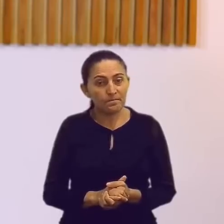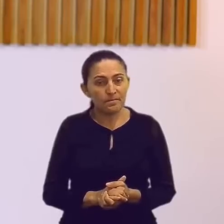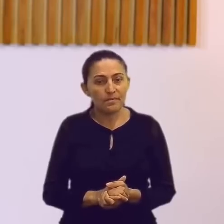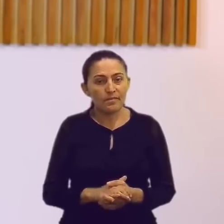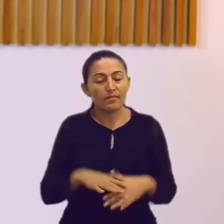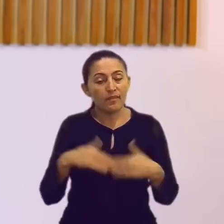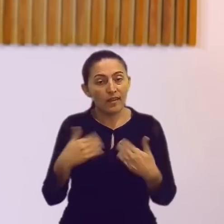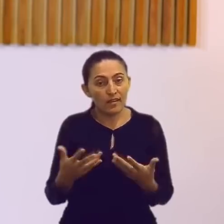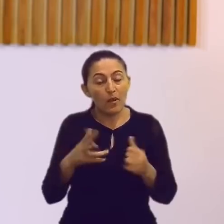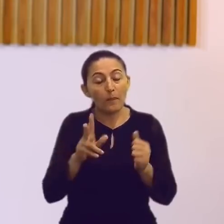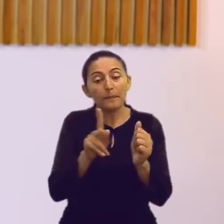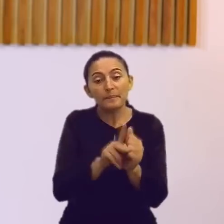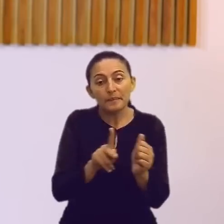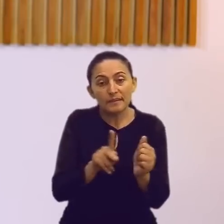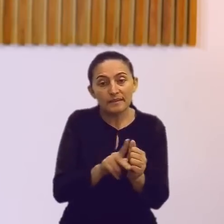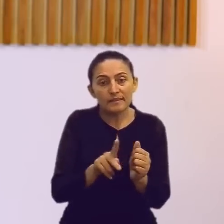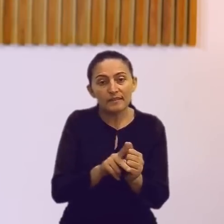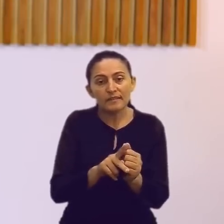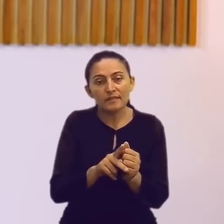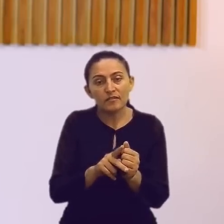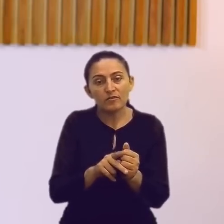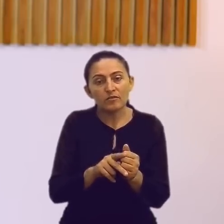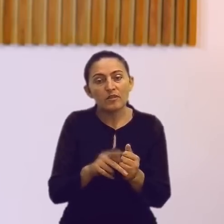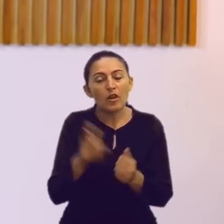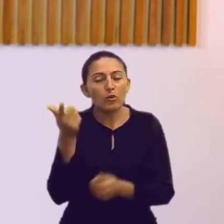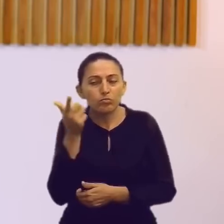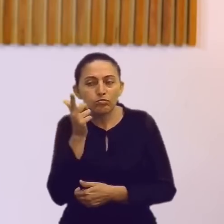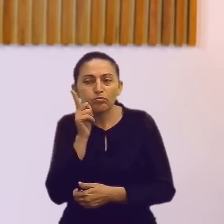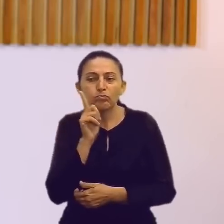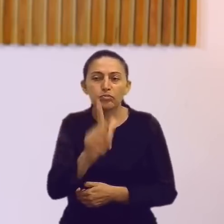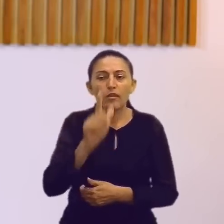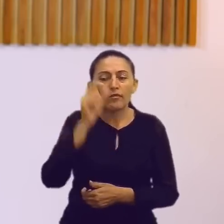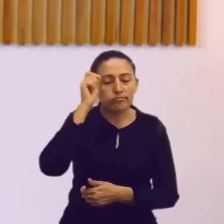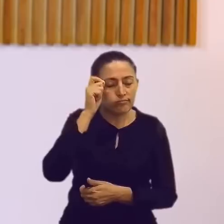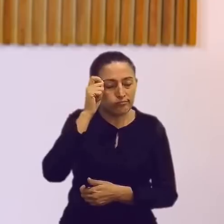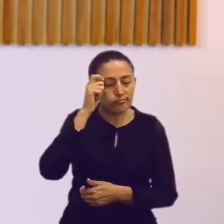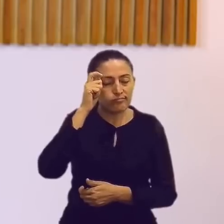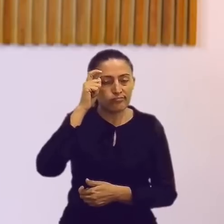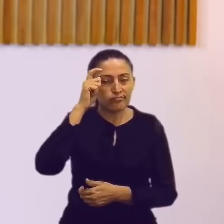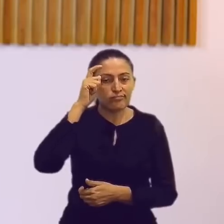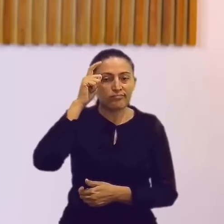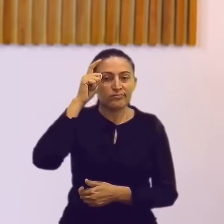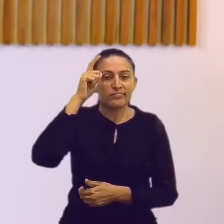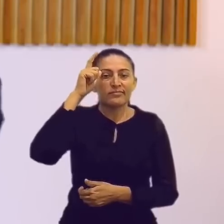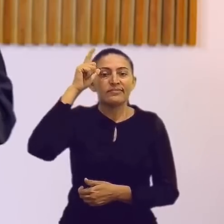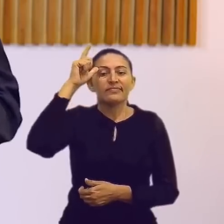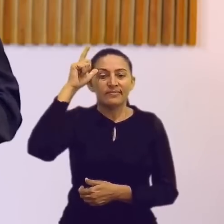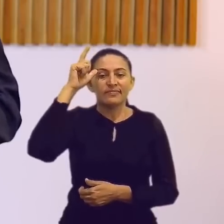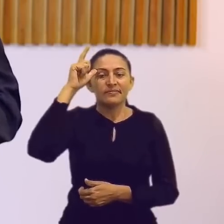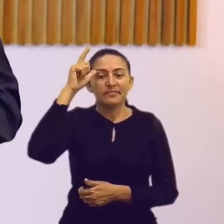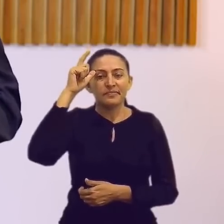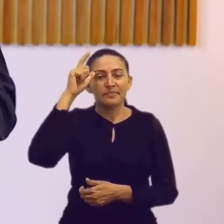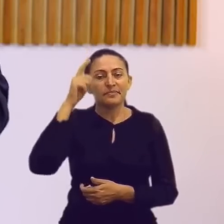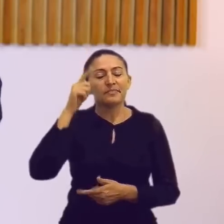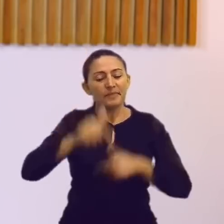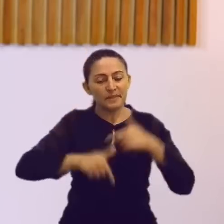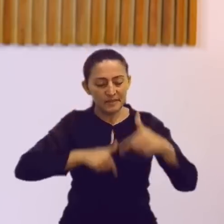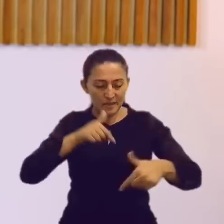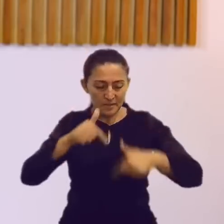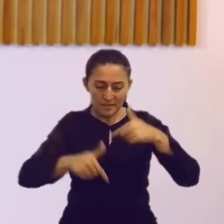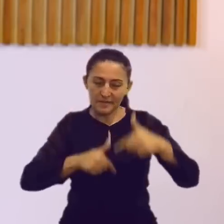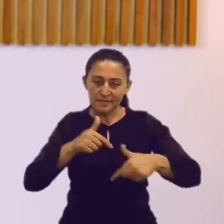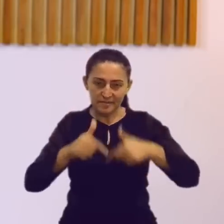forma, Pedro estaria sendo capacitado para o trabalho. Queridos, como